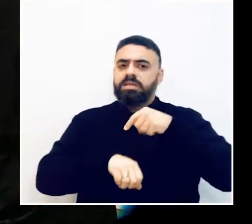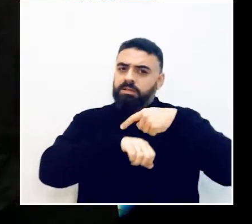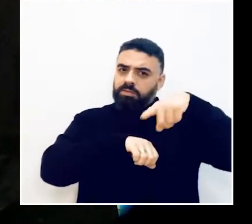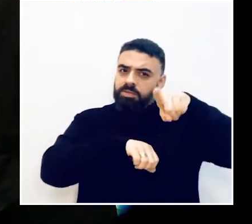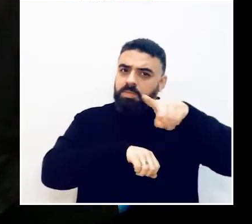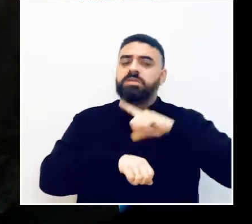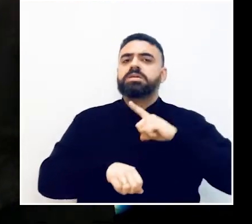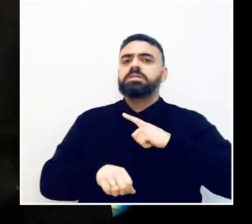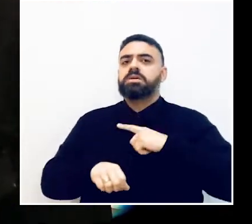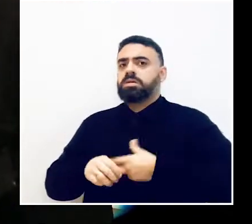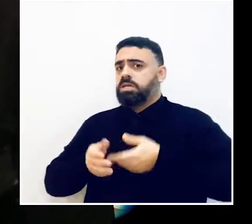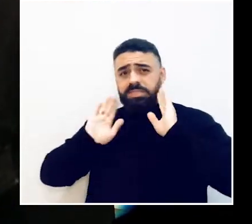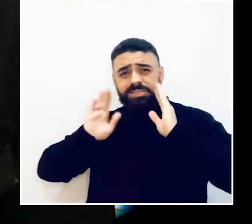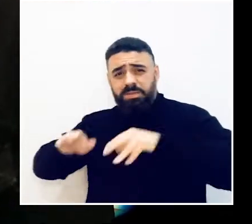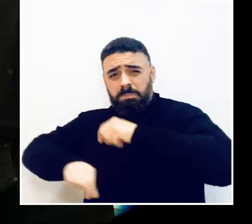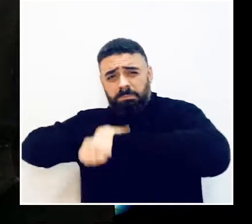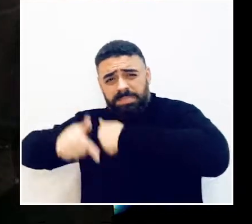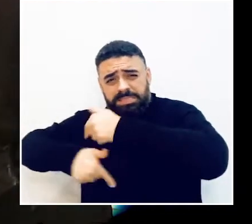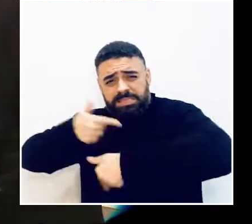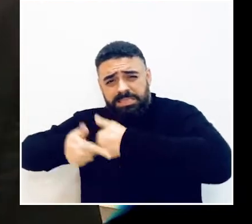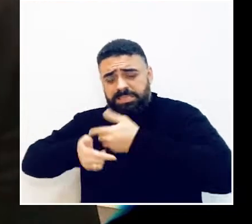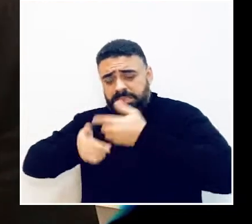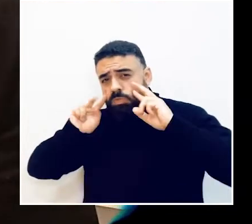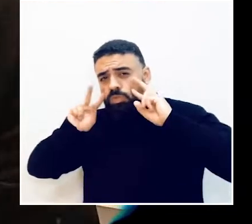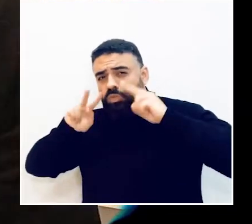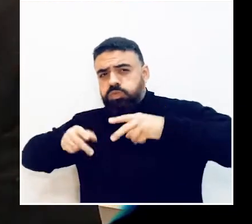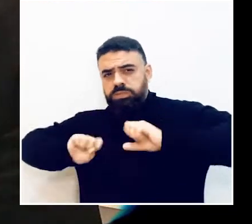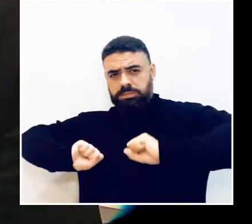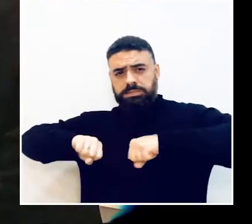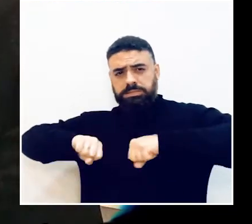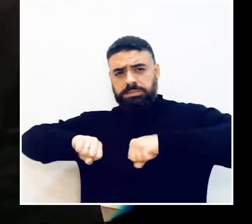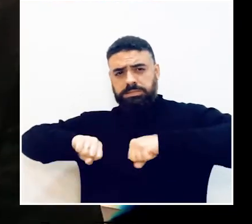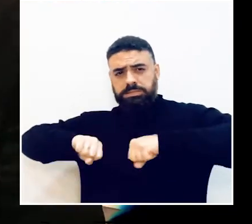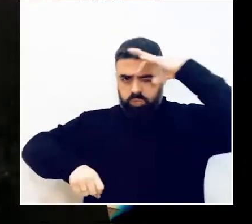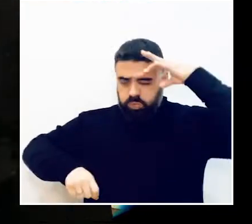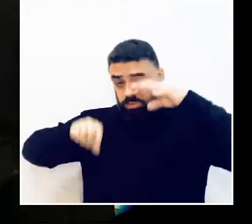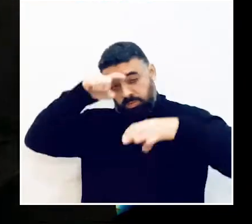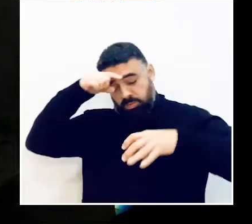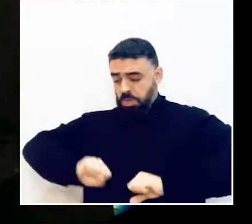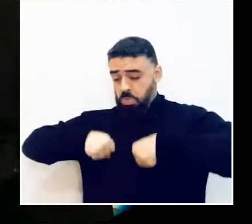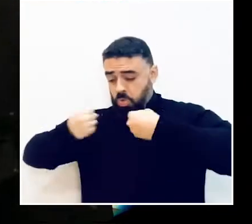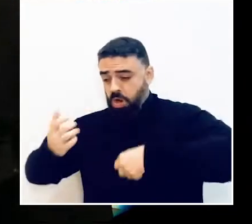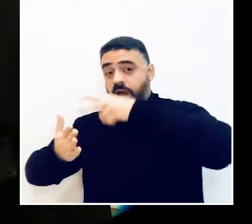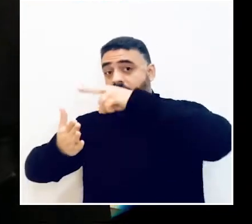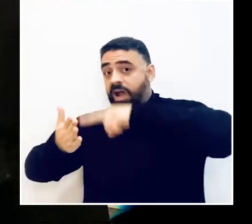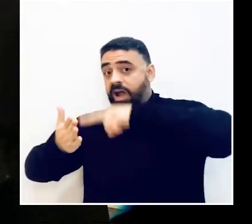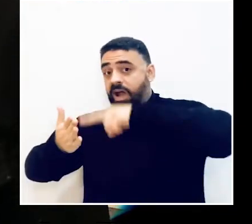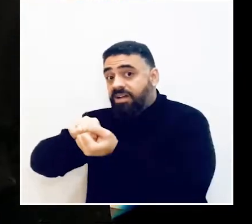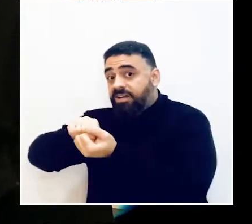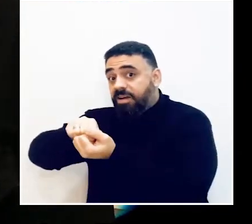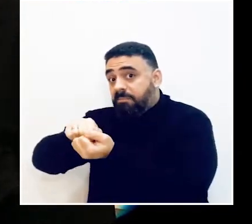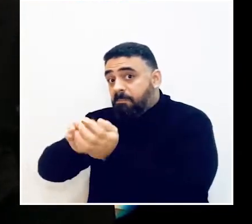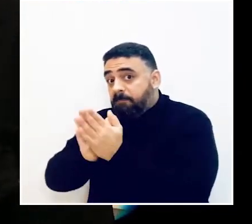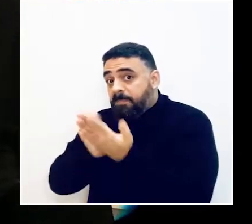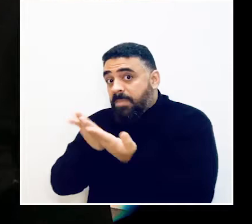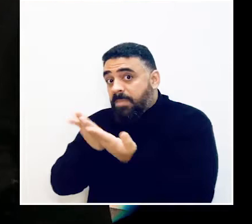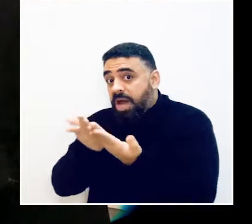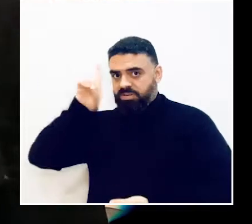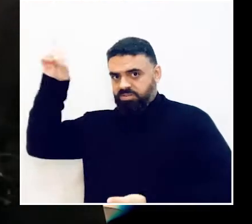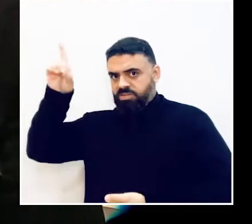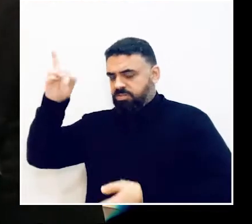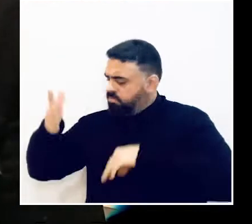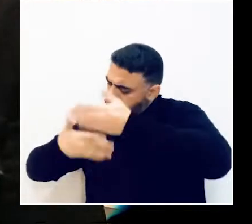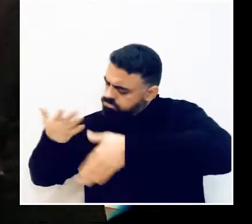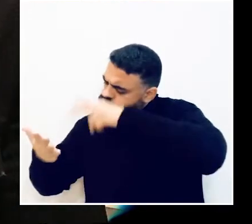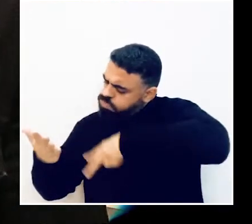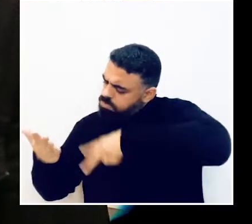interpretação já ratificada pela tradição. São mais de 2000 anos de história de pessoas lendo as escrituras e interpretando